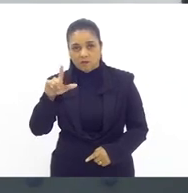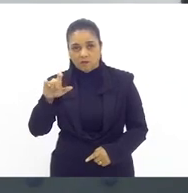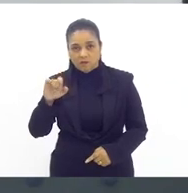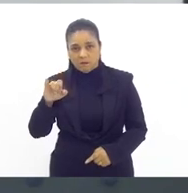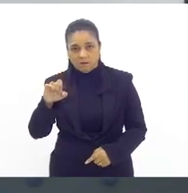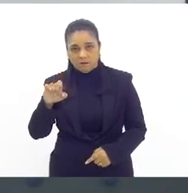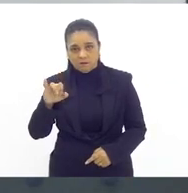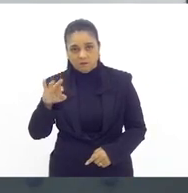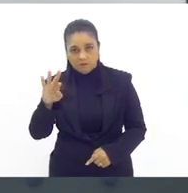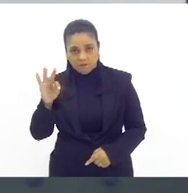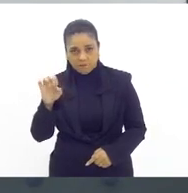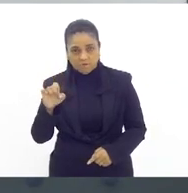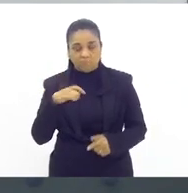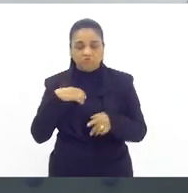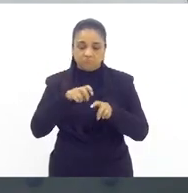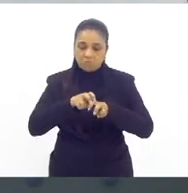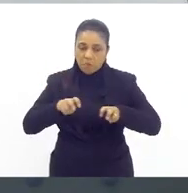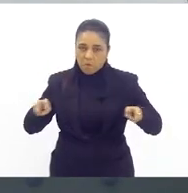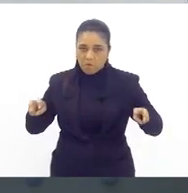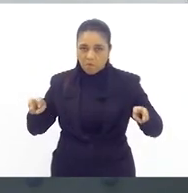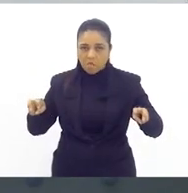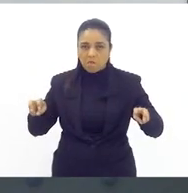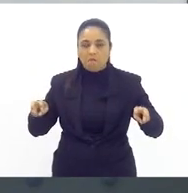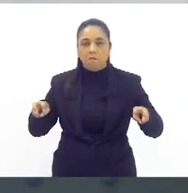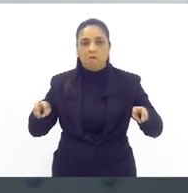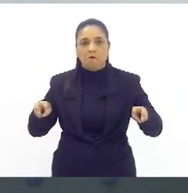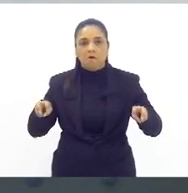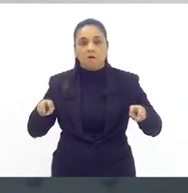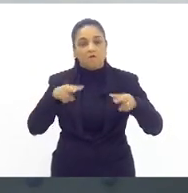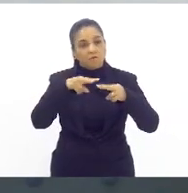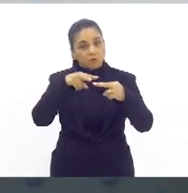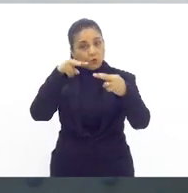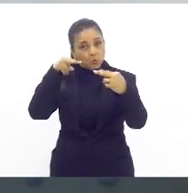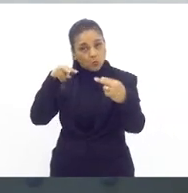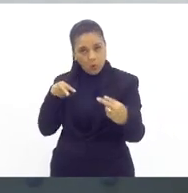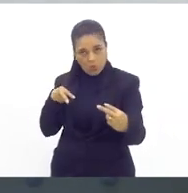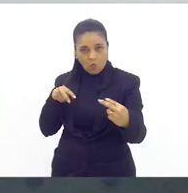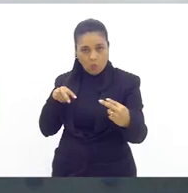que estão compondo a mesa no caso de forma virtual